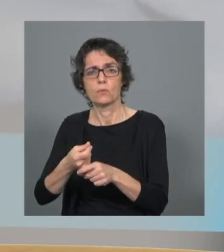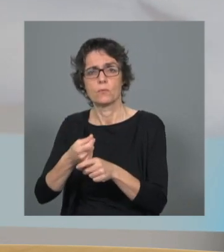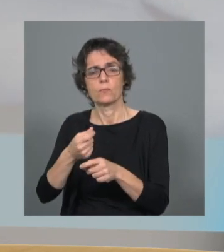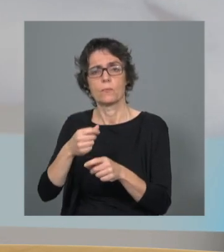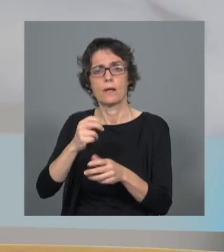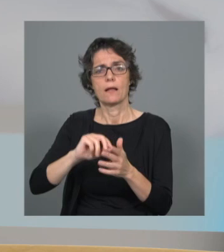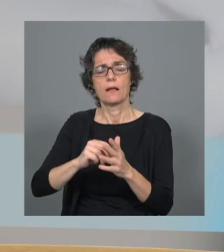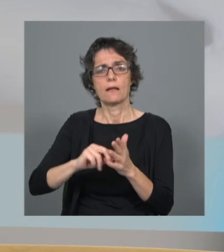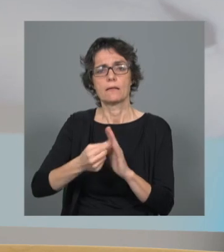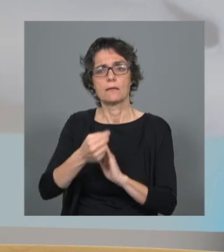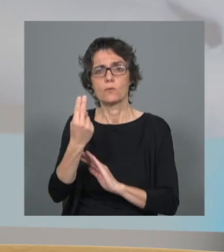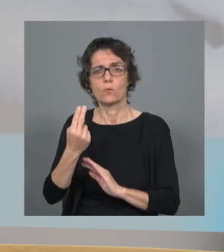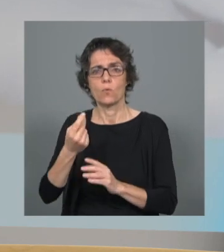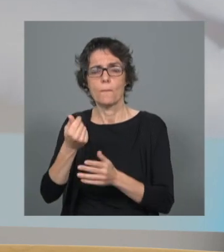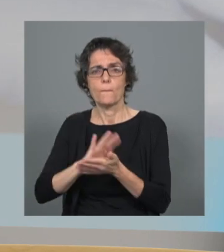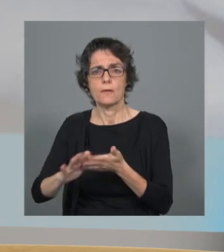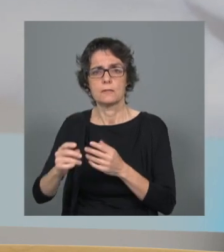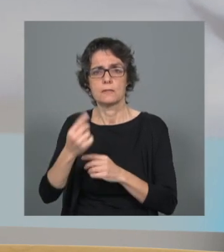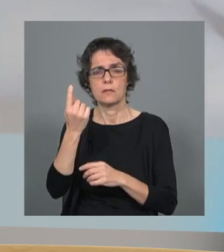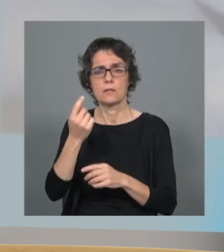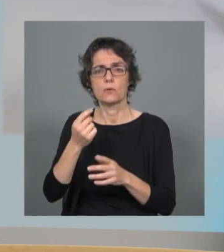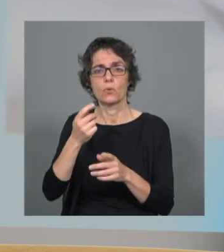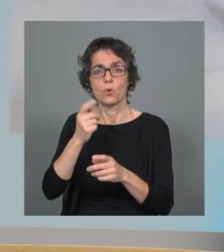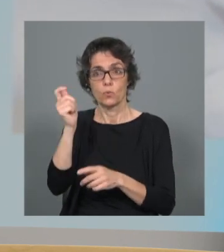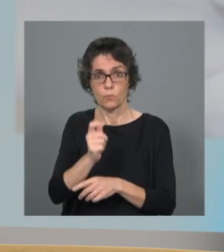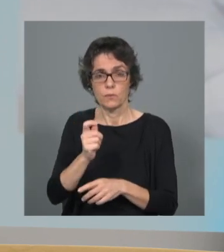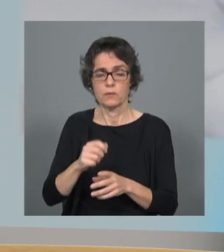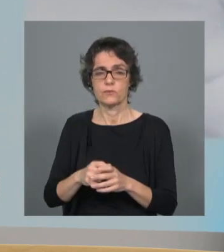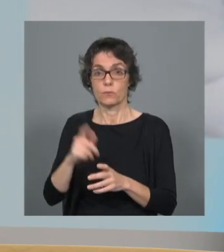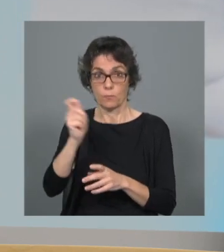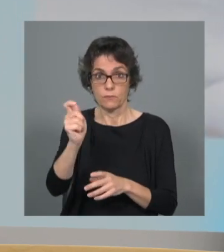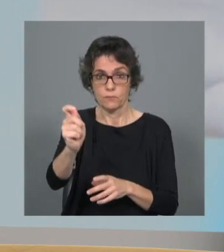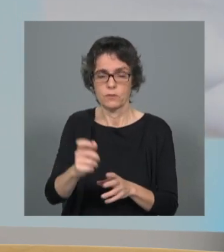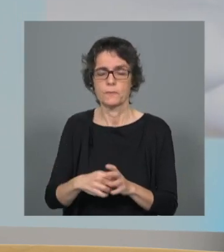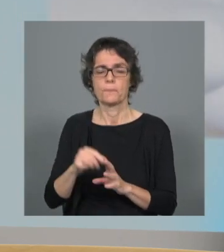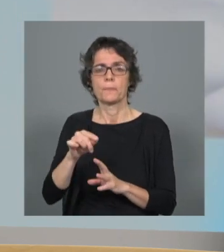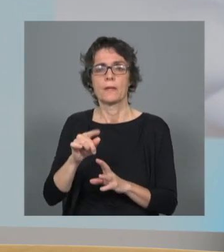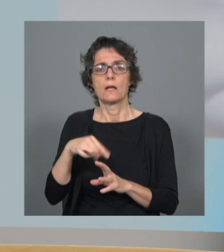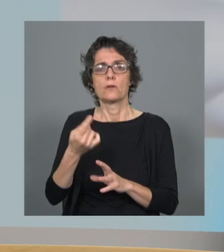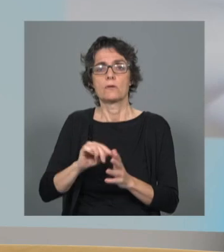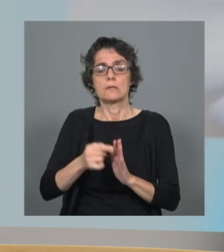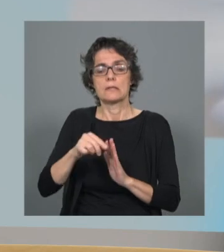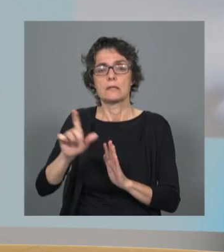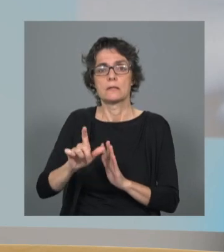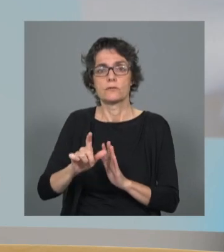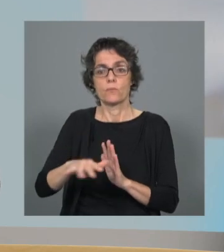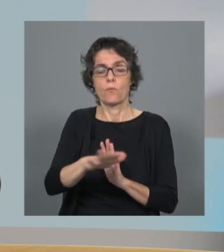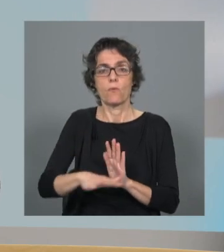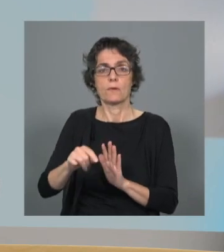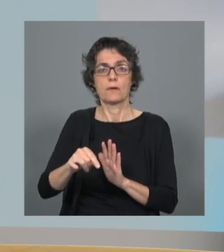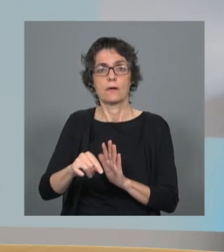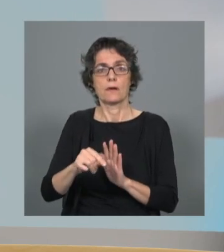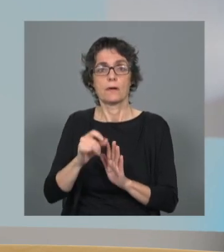gratuitos por mês. Portanto, nós já tínhamos uma situação de testagem em Lisboa que supostamente